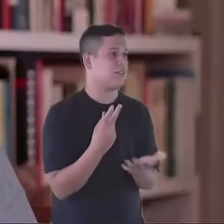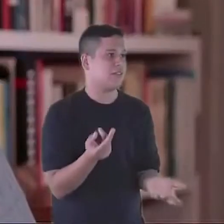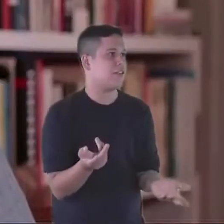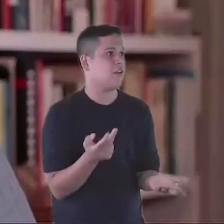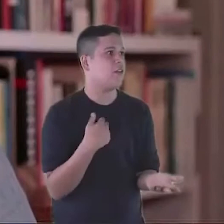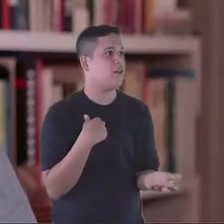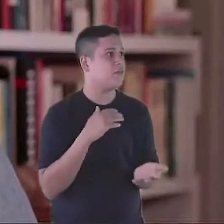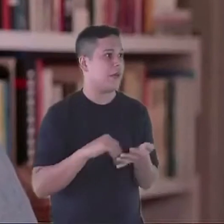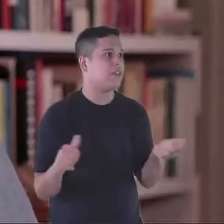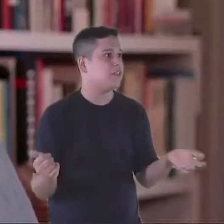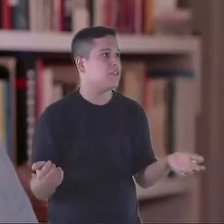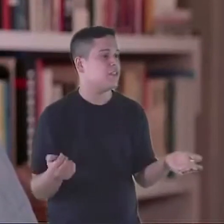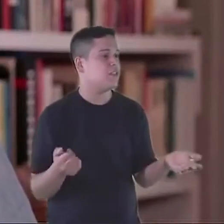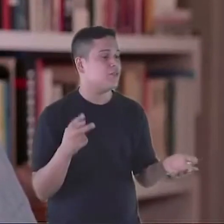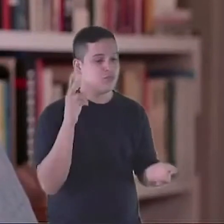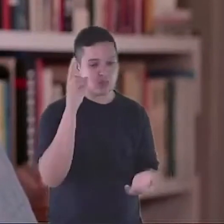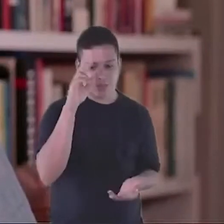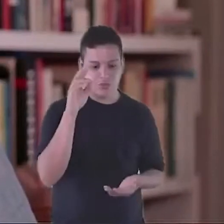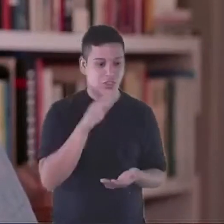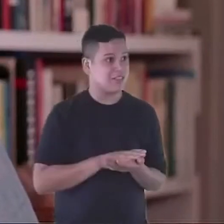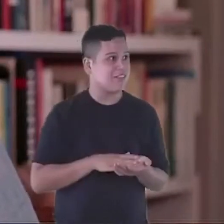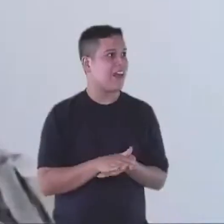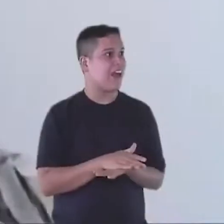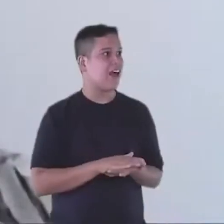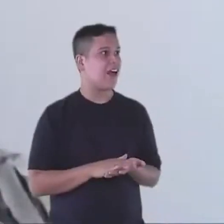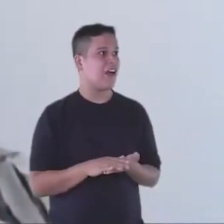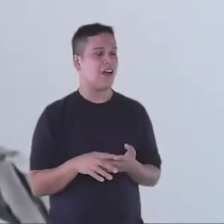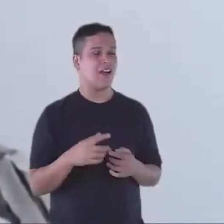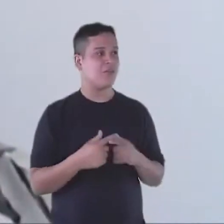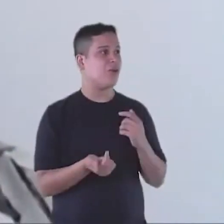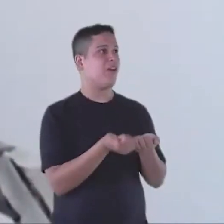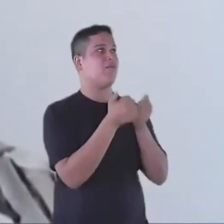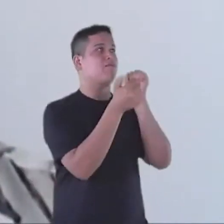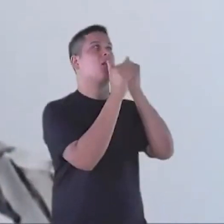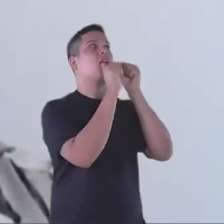lembro nada. Eu vi um evento em Ouro Preto